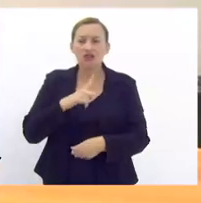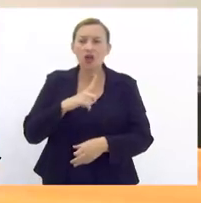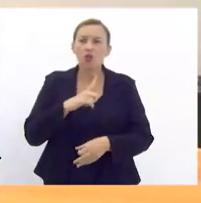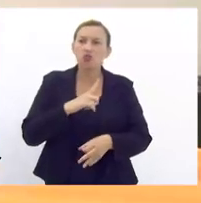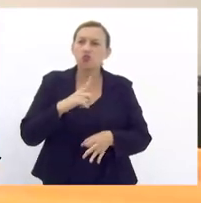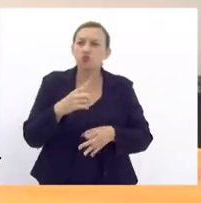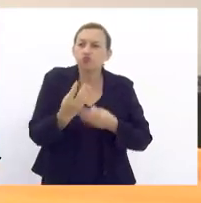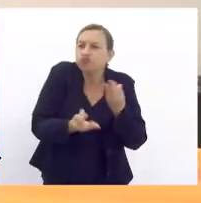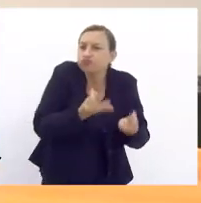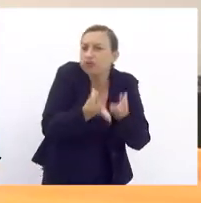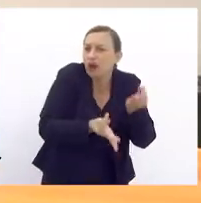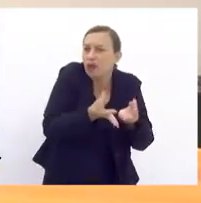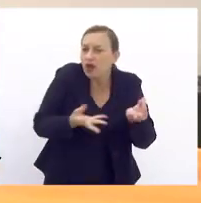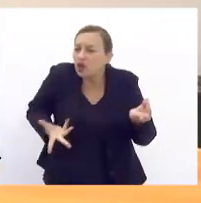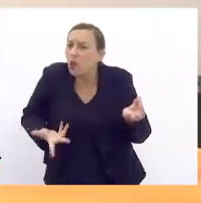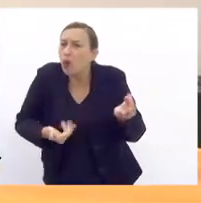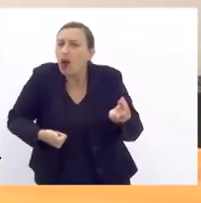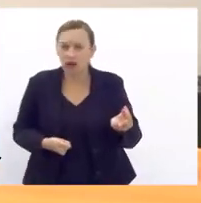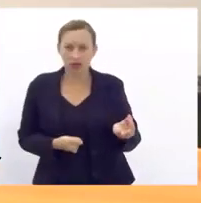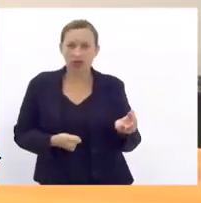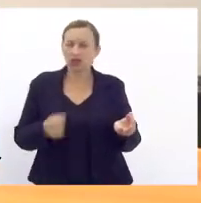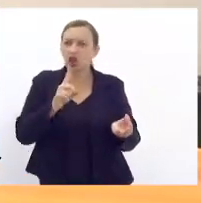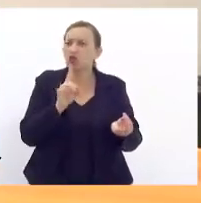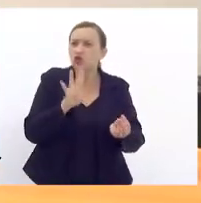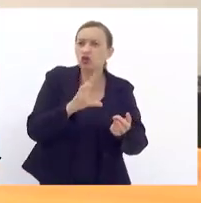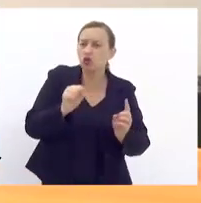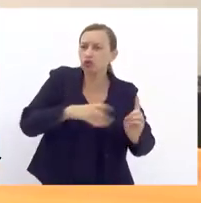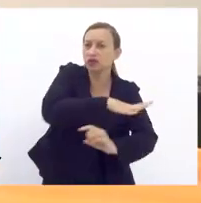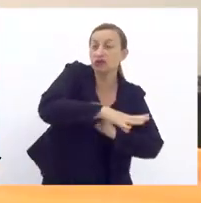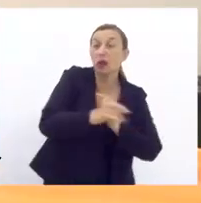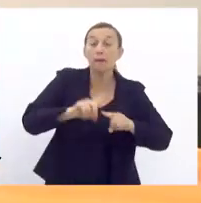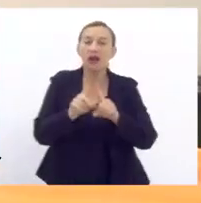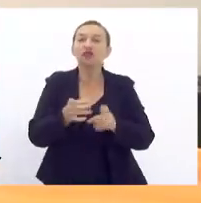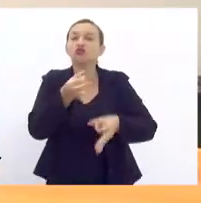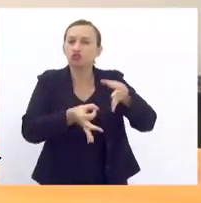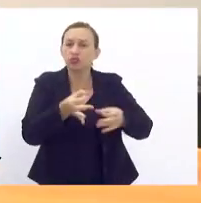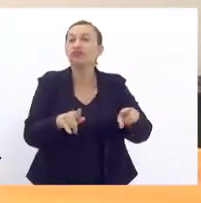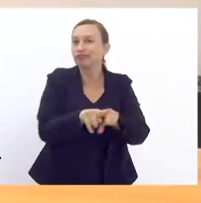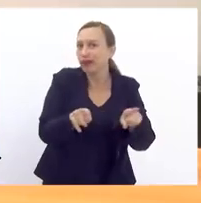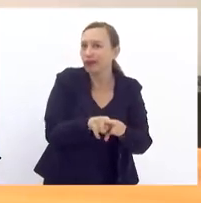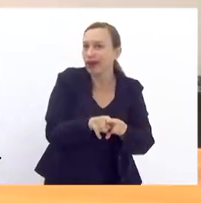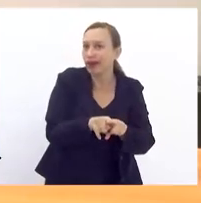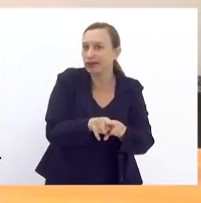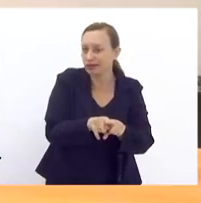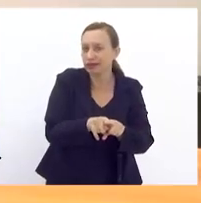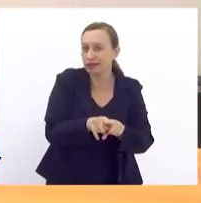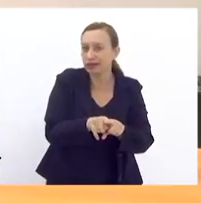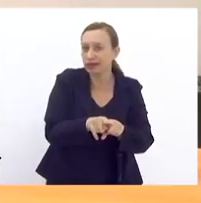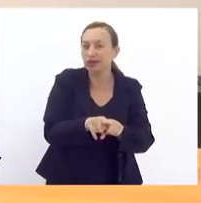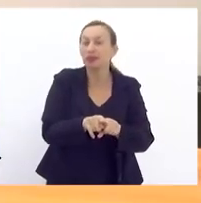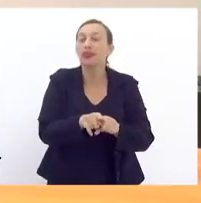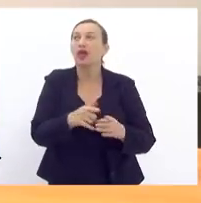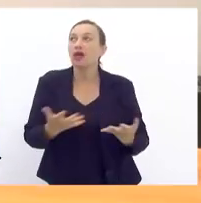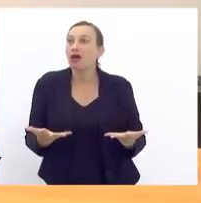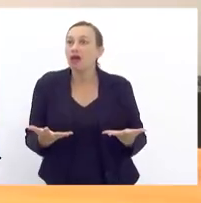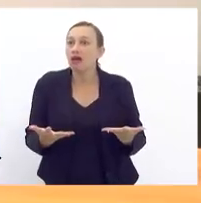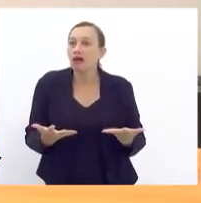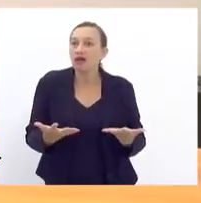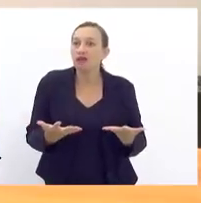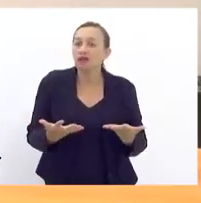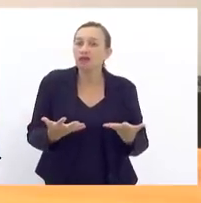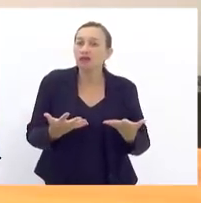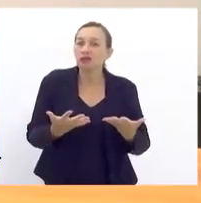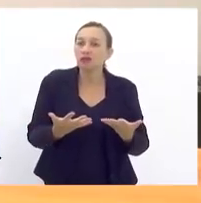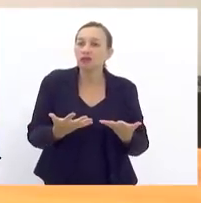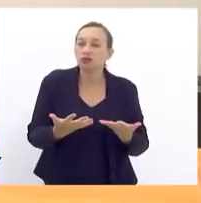o tratamento adequado não só socialmente mas juridicamente também promoções né de